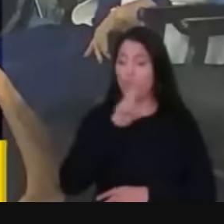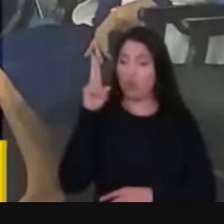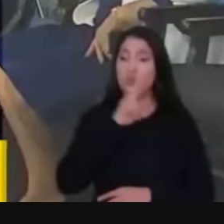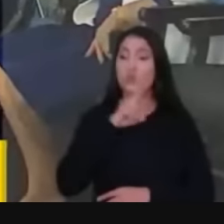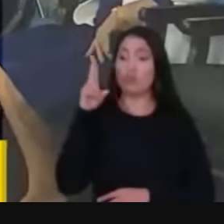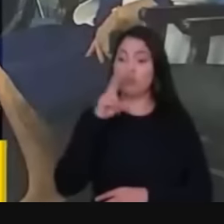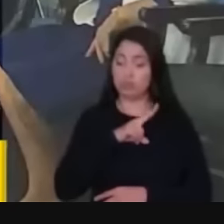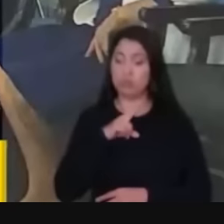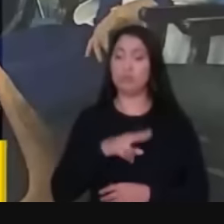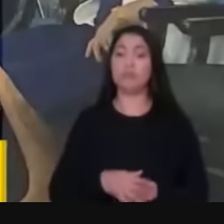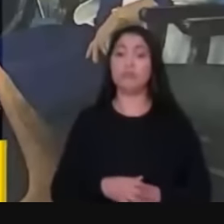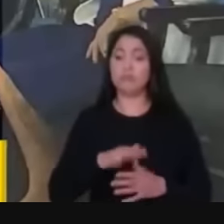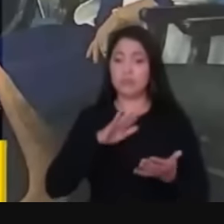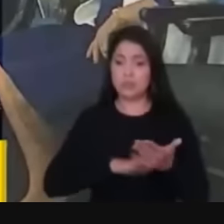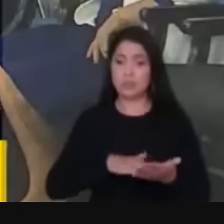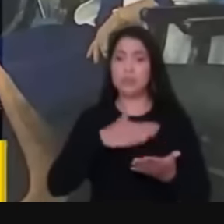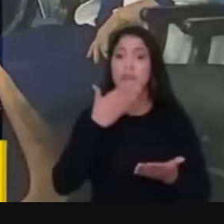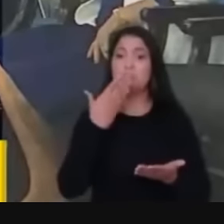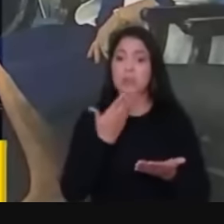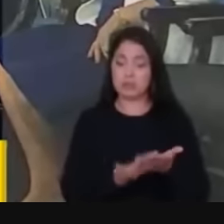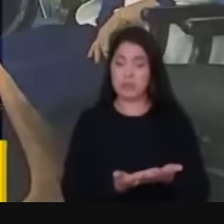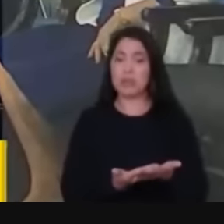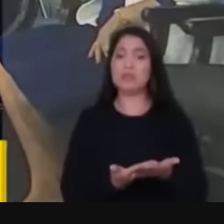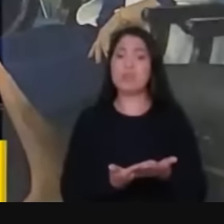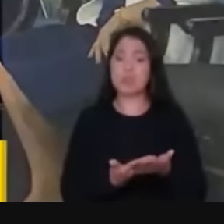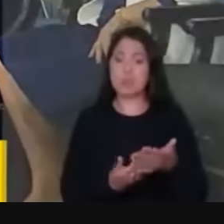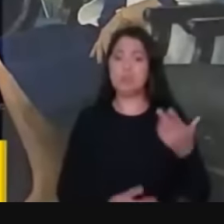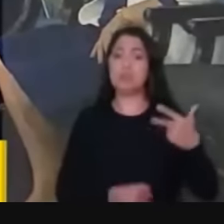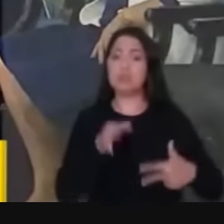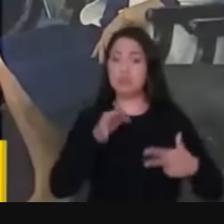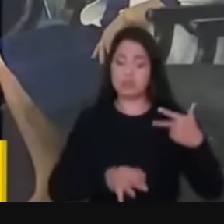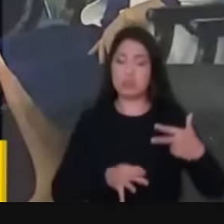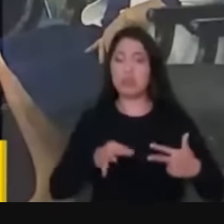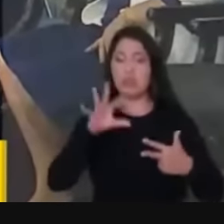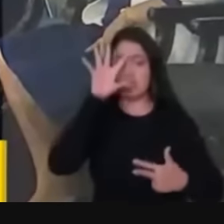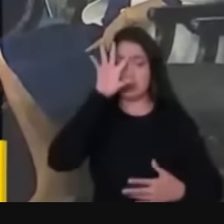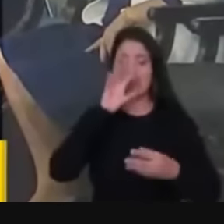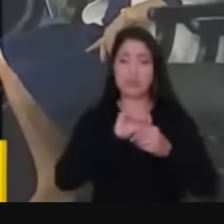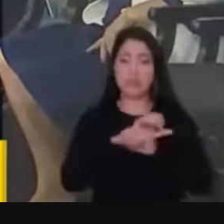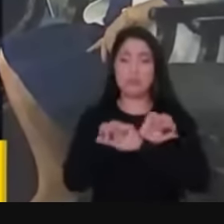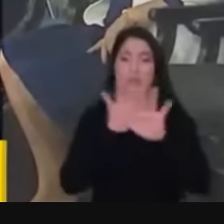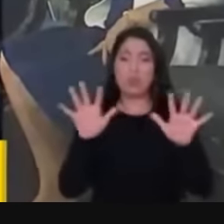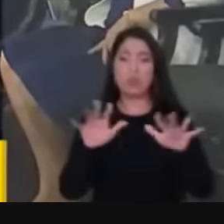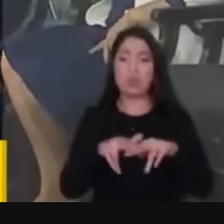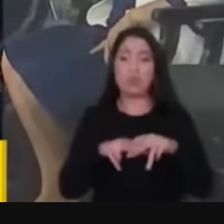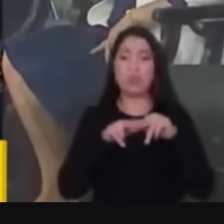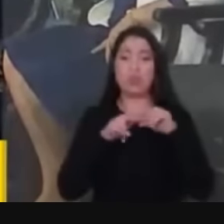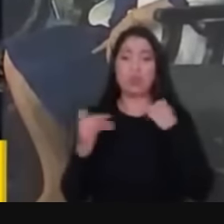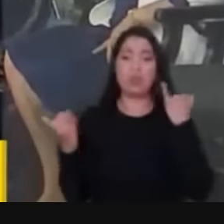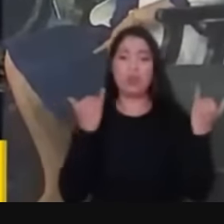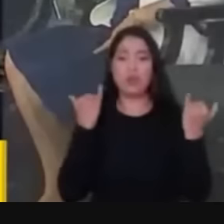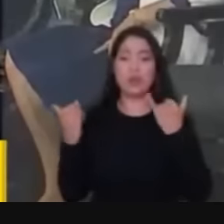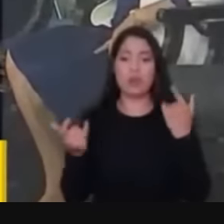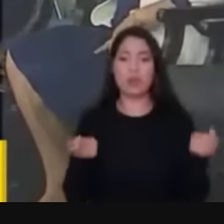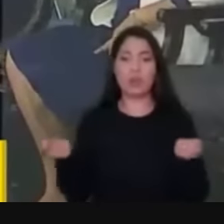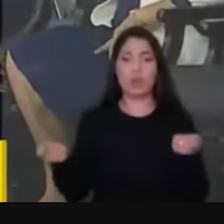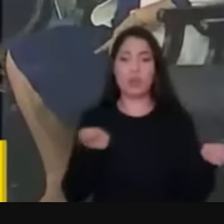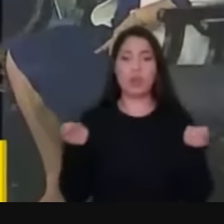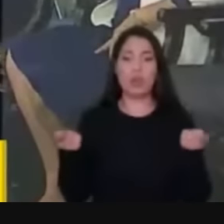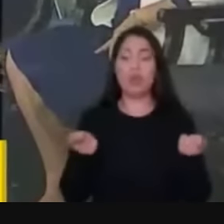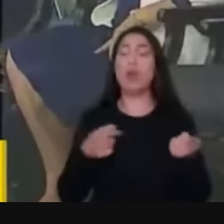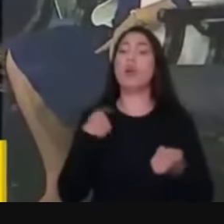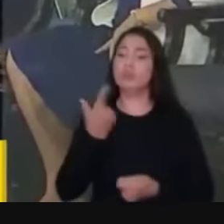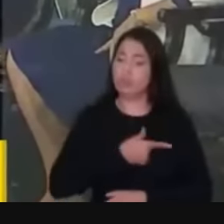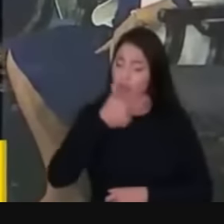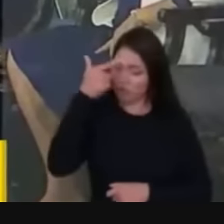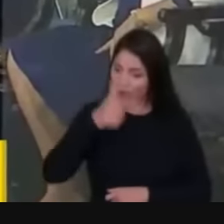imediata interpretação por parte do Poder Judiciário de controle dessa desinformação. Repito, não só